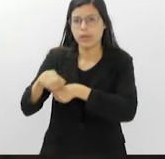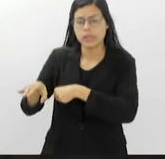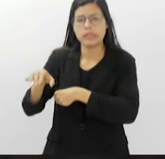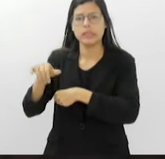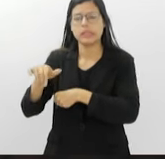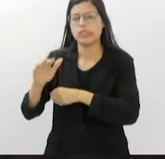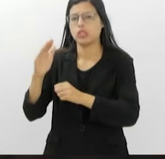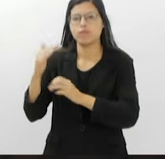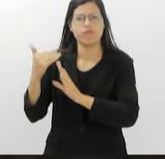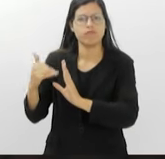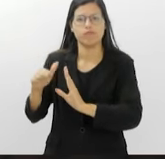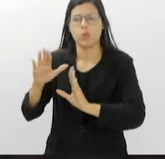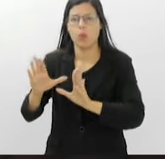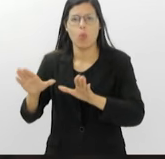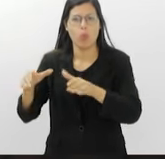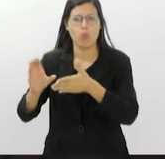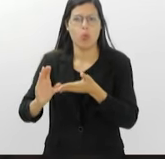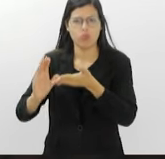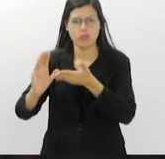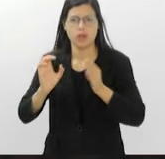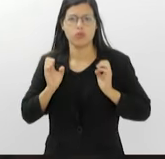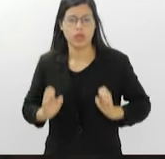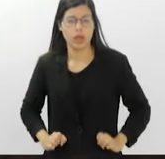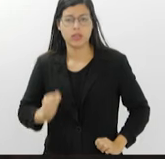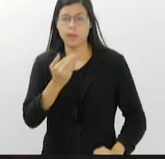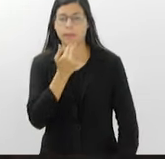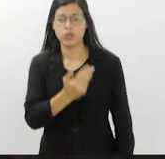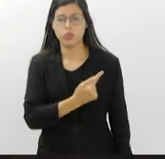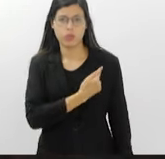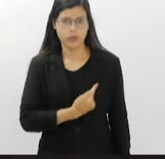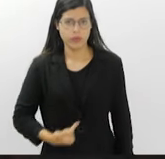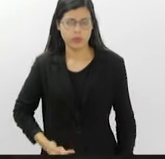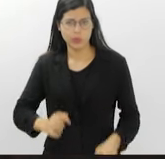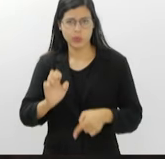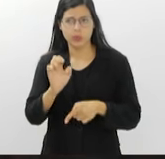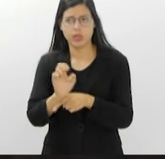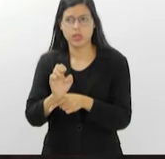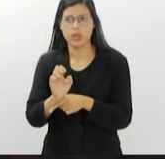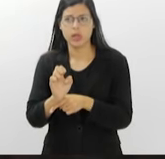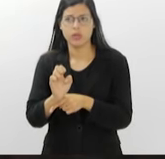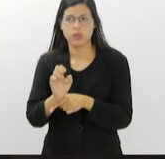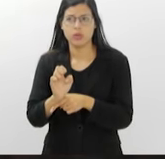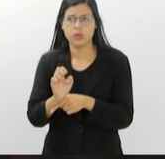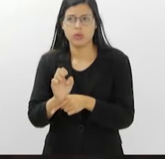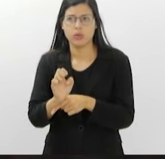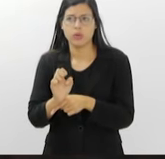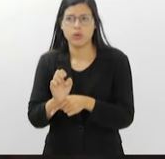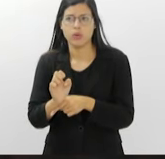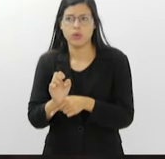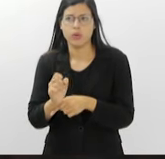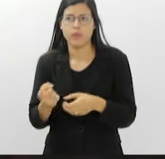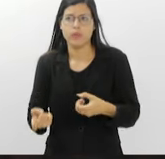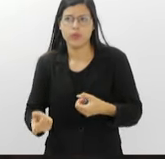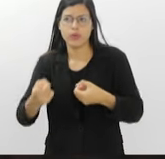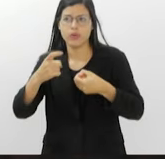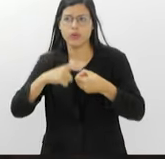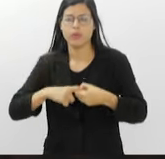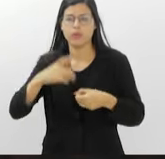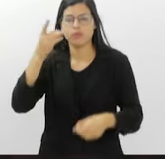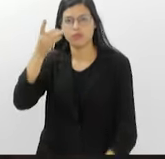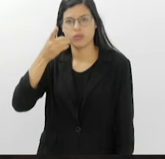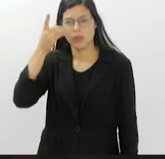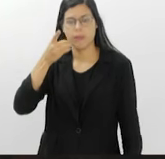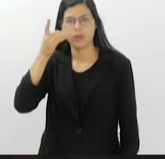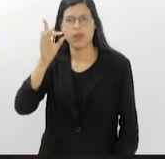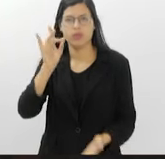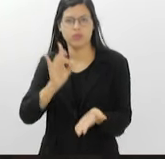Ética e vou solicitar, inclusive, ao governador do Estado que retire a suplência, que retorne o deputado titular da pasta, porque